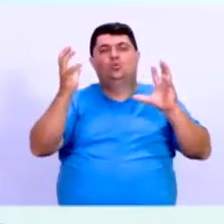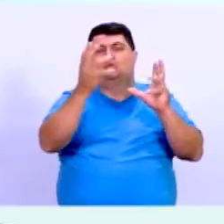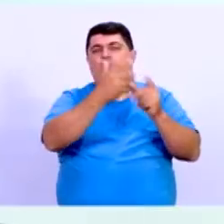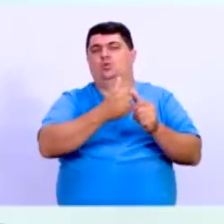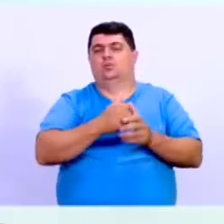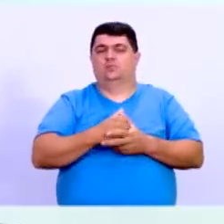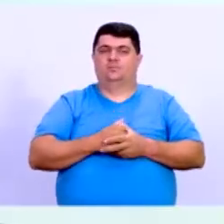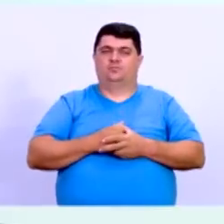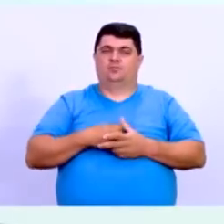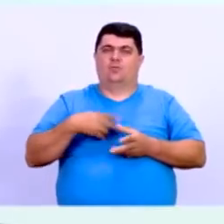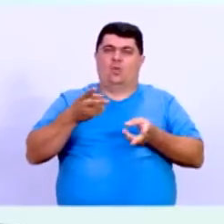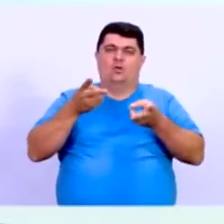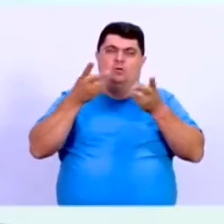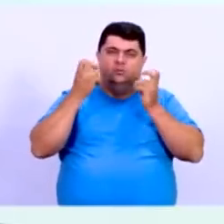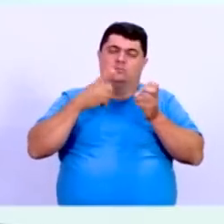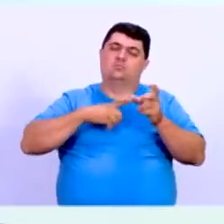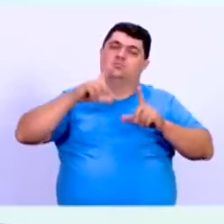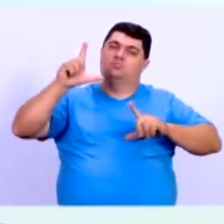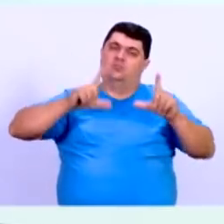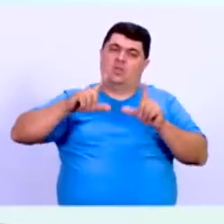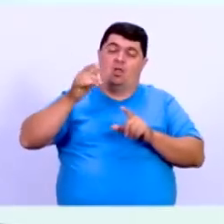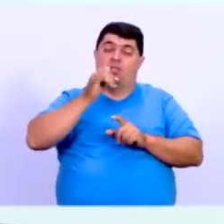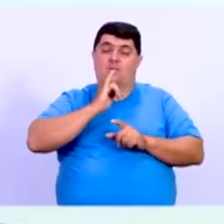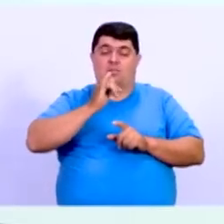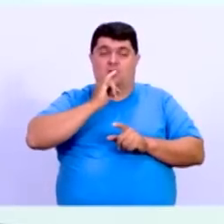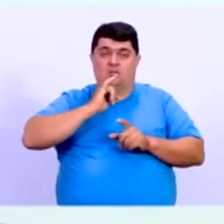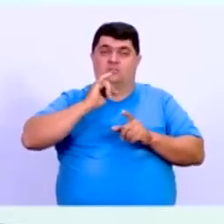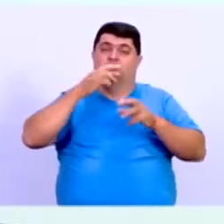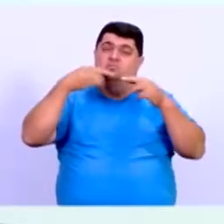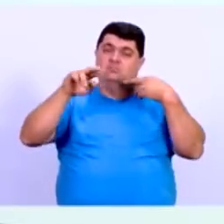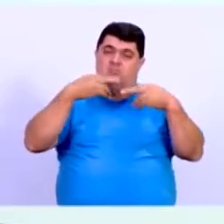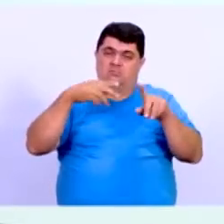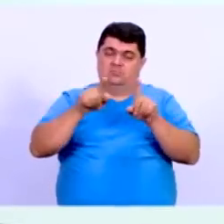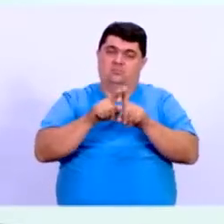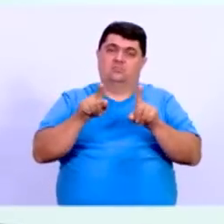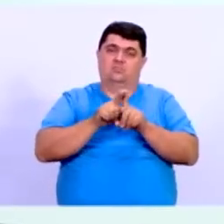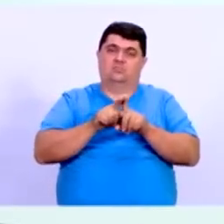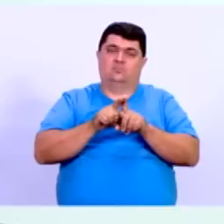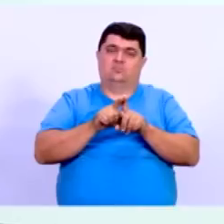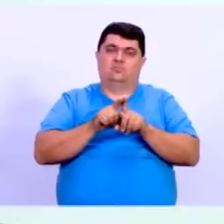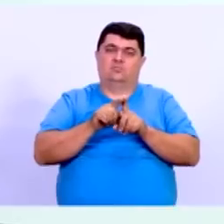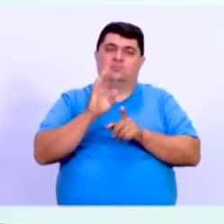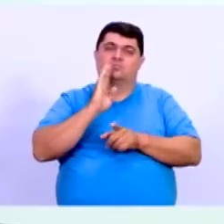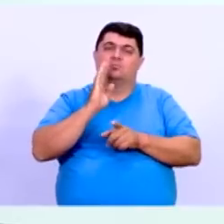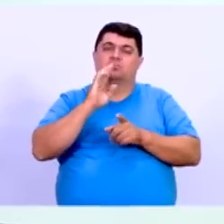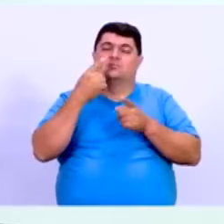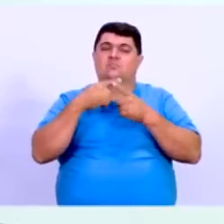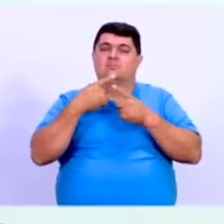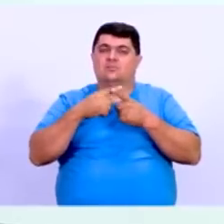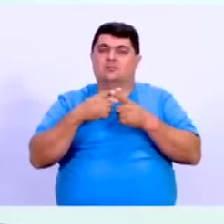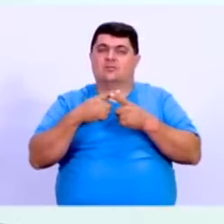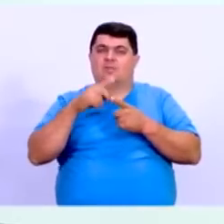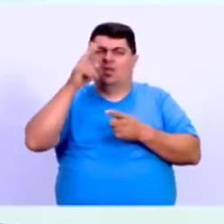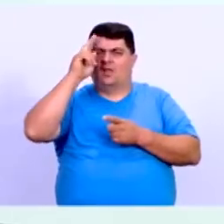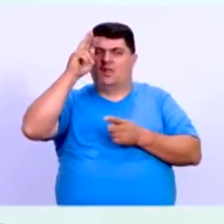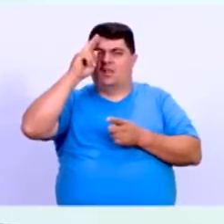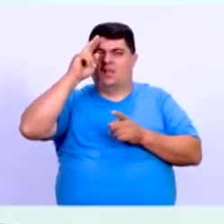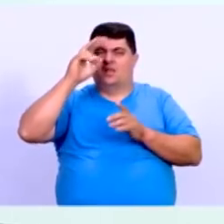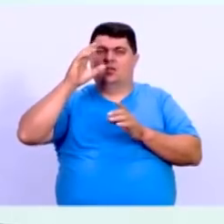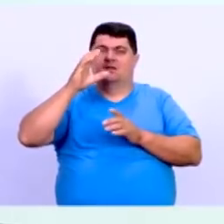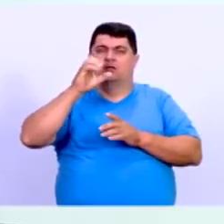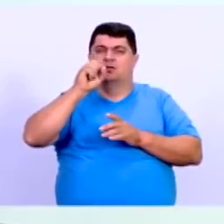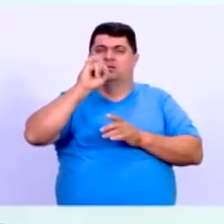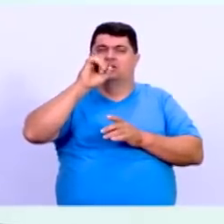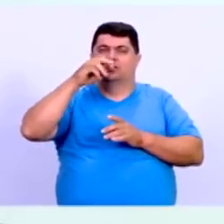Então observe que a televisão é um exemplo de redes de computadores, tá? E o interessante, pessoal, é o seguinte, vocês lembram daquele conceito de